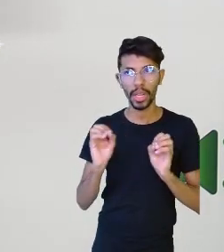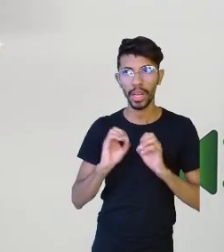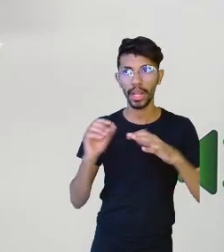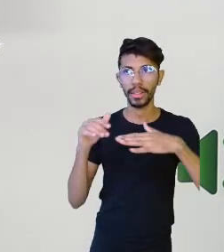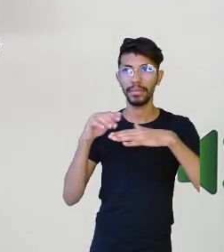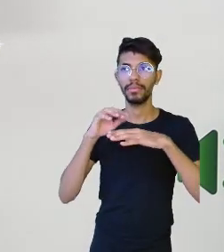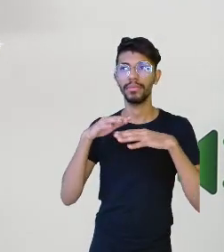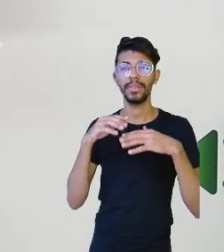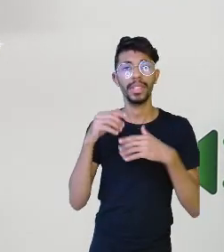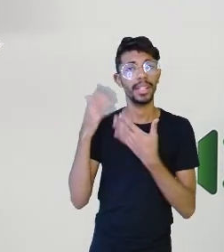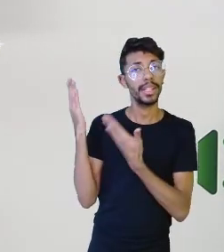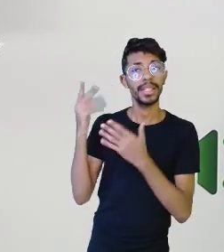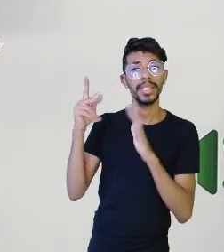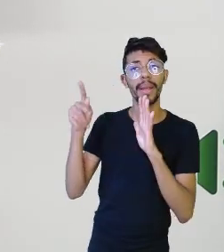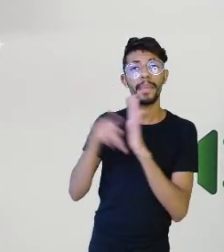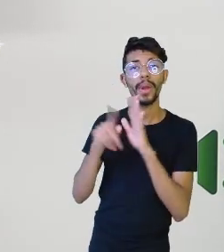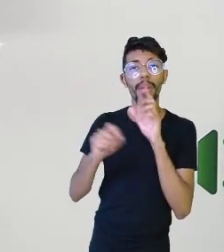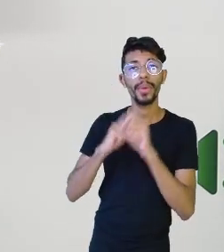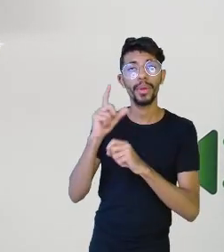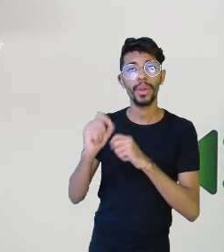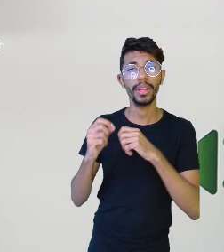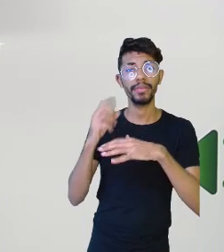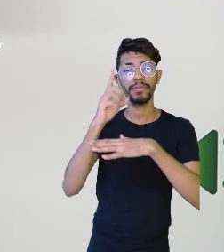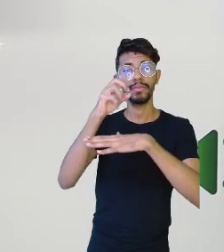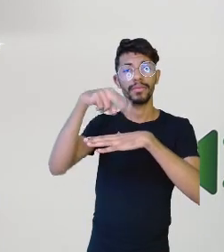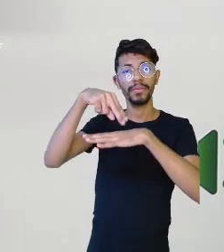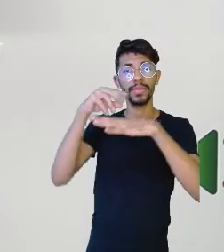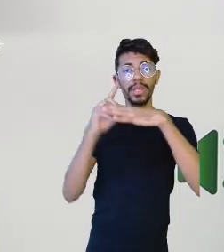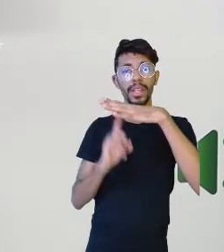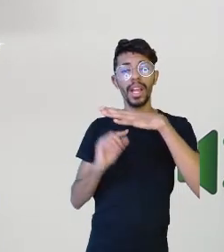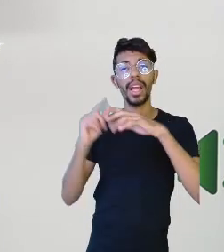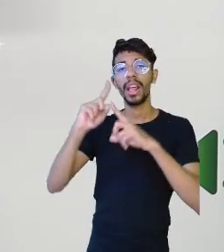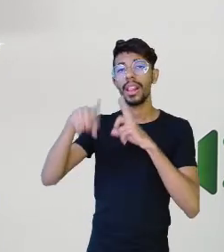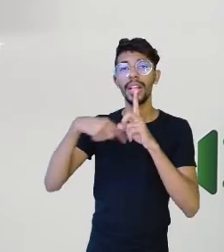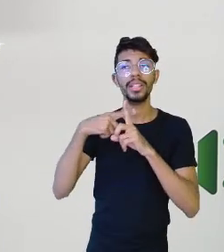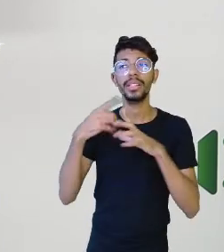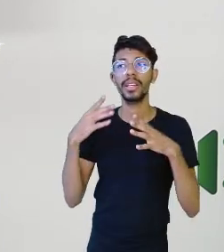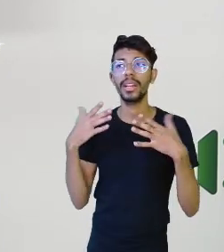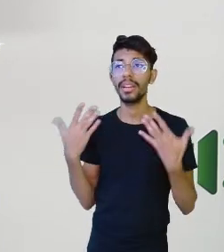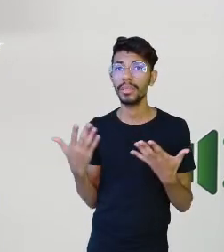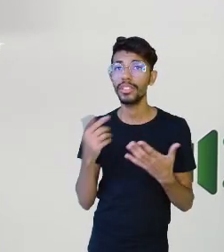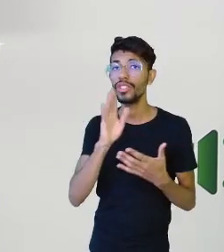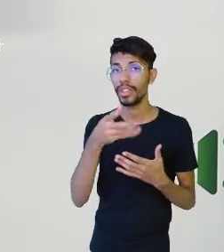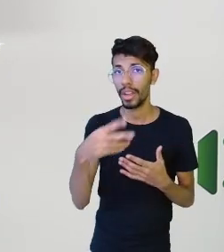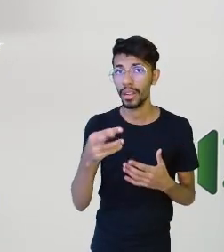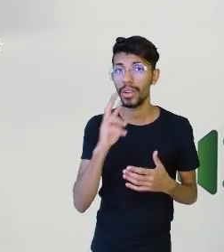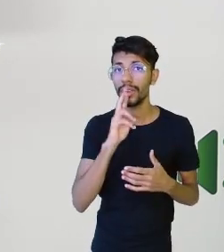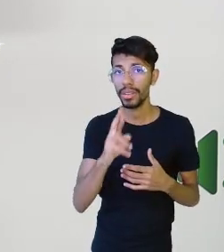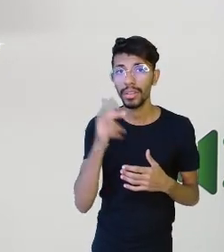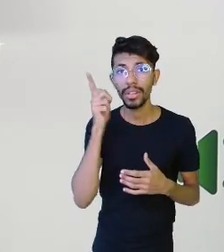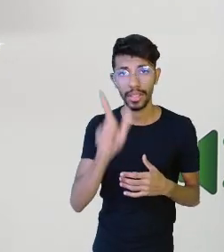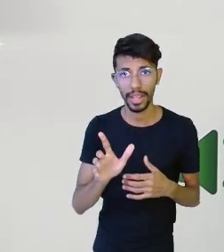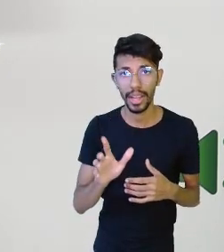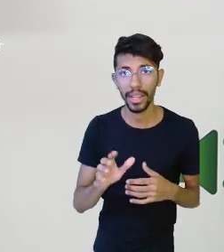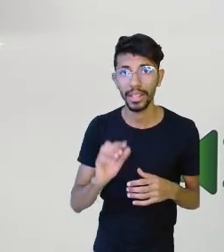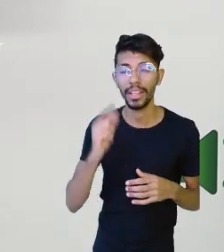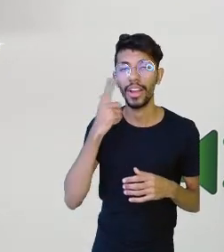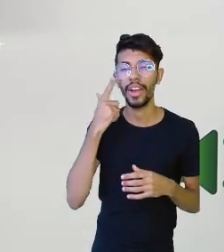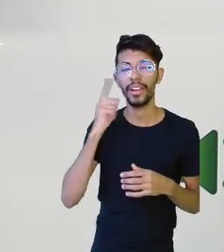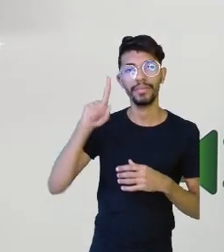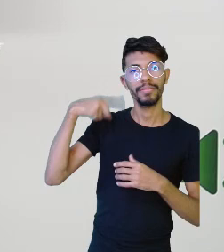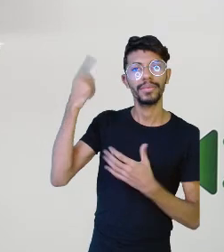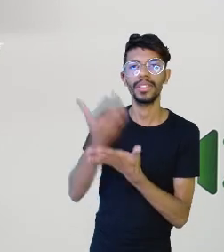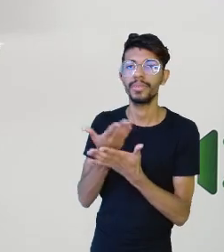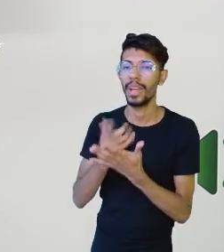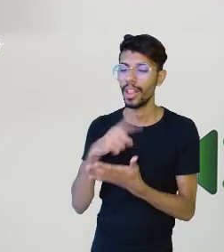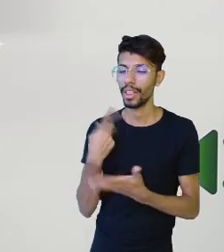conseguiu responder? Já consegue me dar essa resposta? Na próxima aula, a gente vai continuar com esse